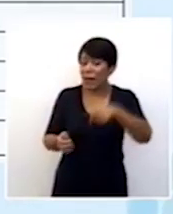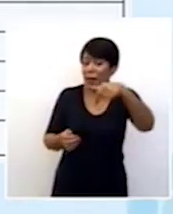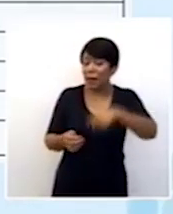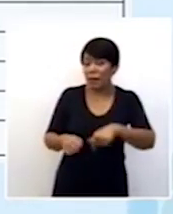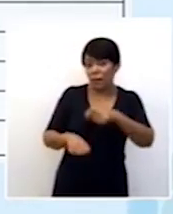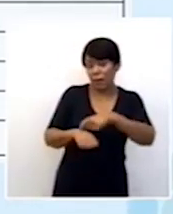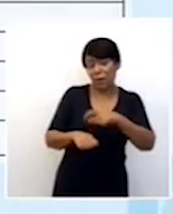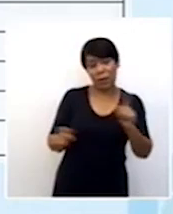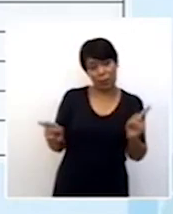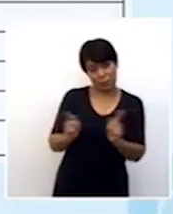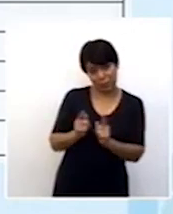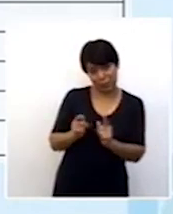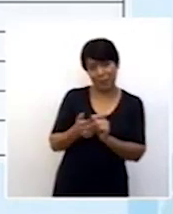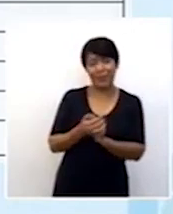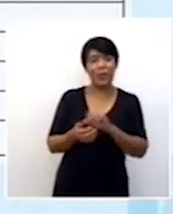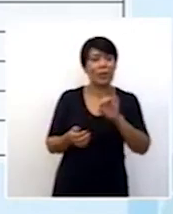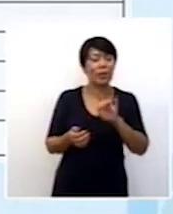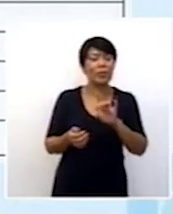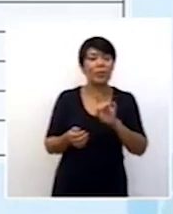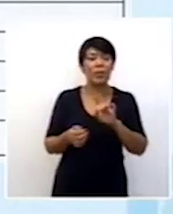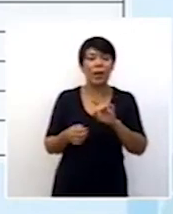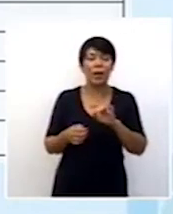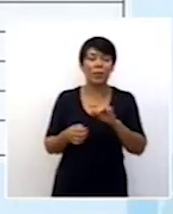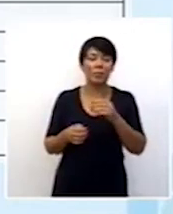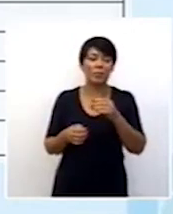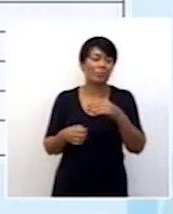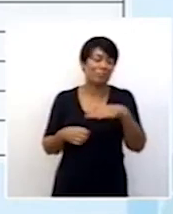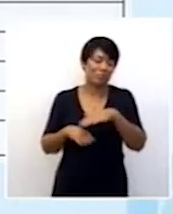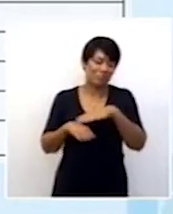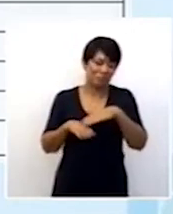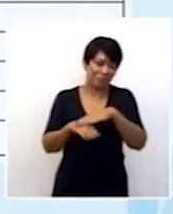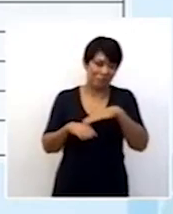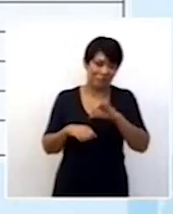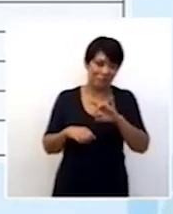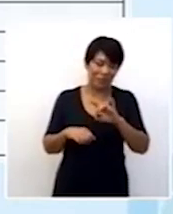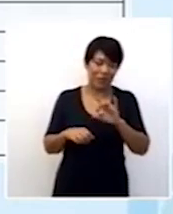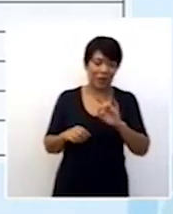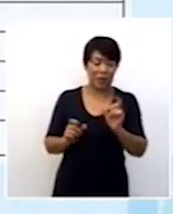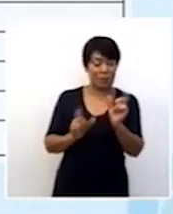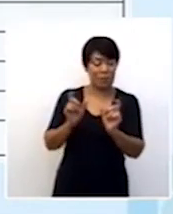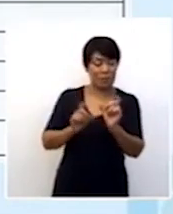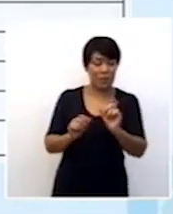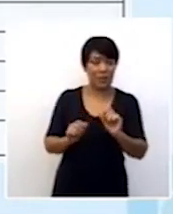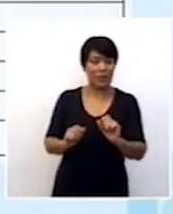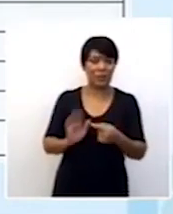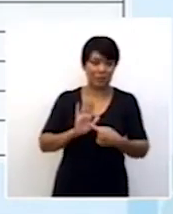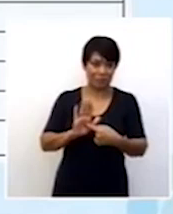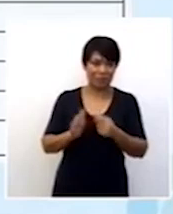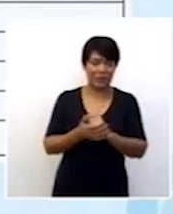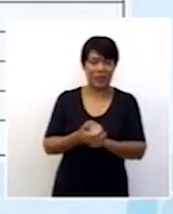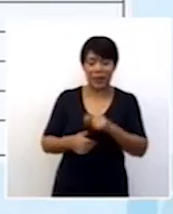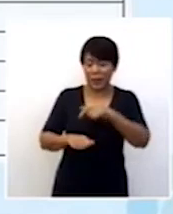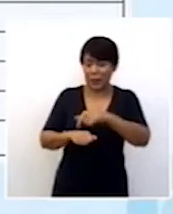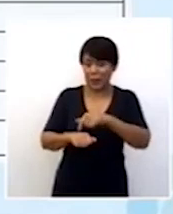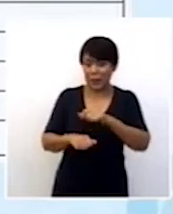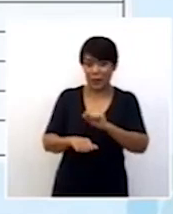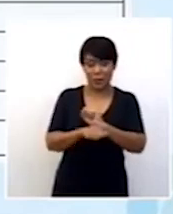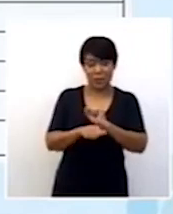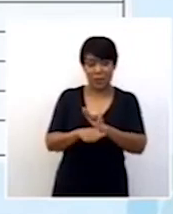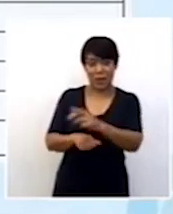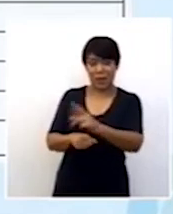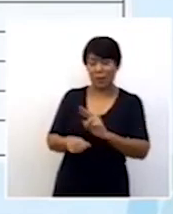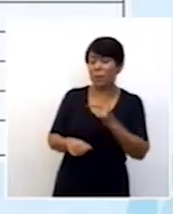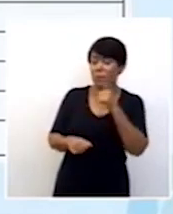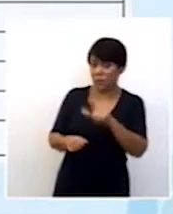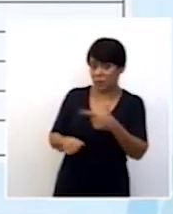tempo reduzido, a gente vai só comentar mais ou menos quando é que cada palavra apareceu. A gente não vai ter tempo de deixar vocês responderem mais uma